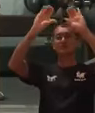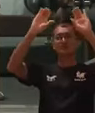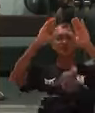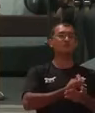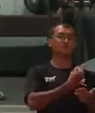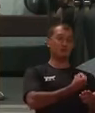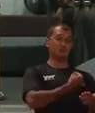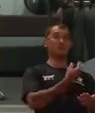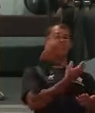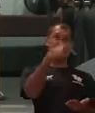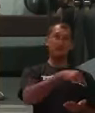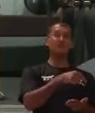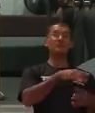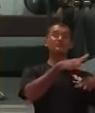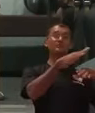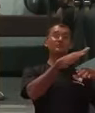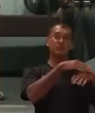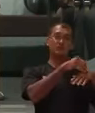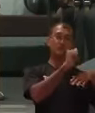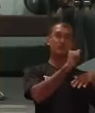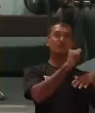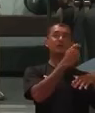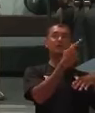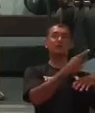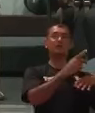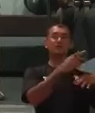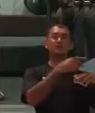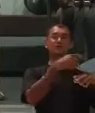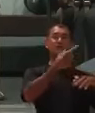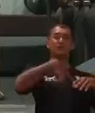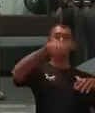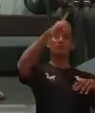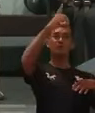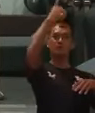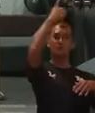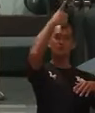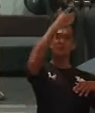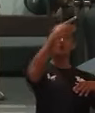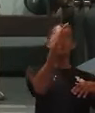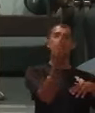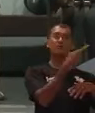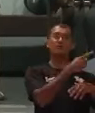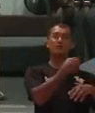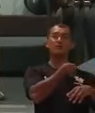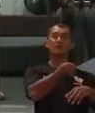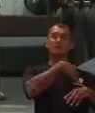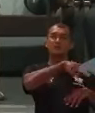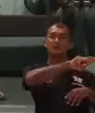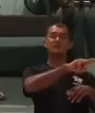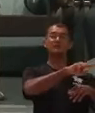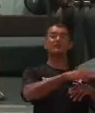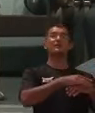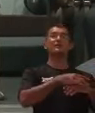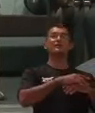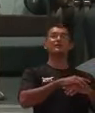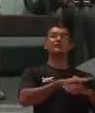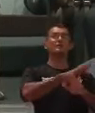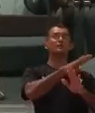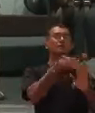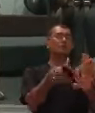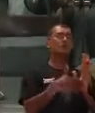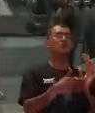existência, pelo seu chamado, pela sua vocação, pelo seu ministério e pelos